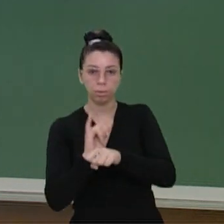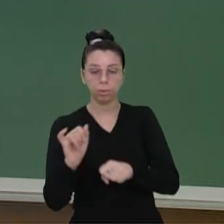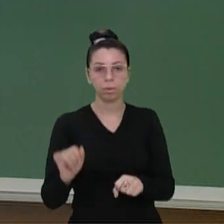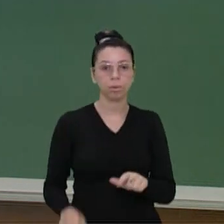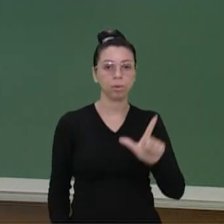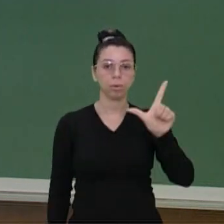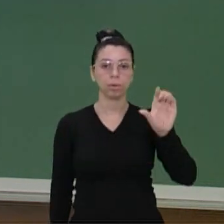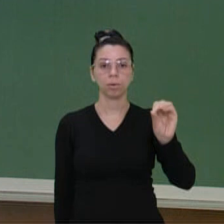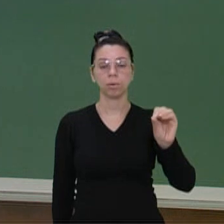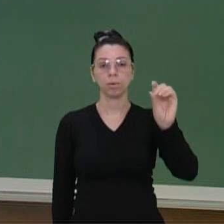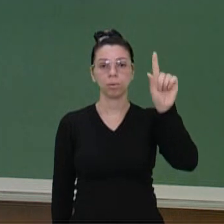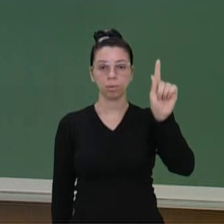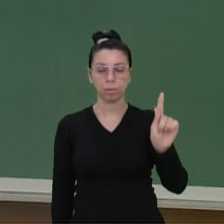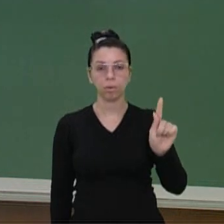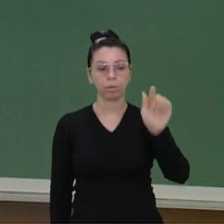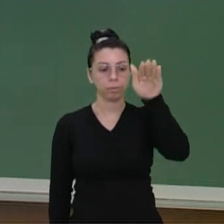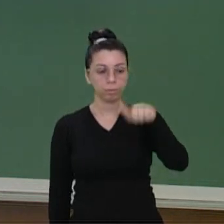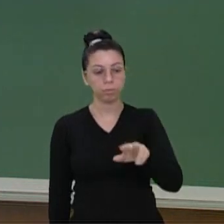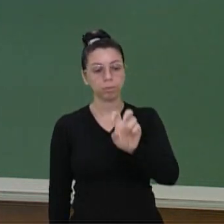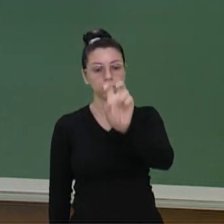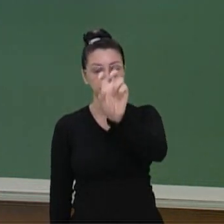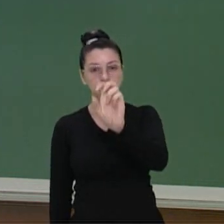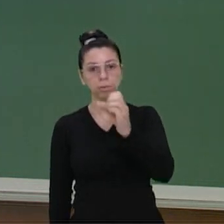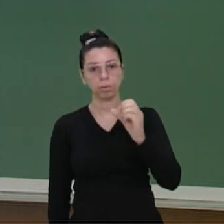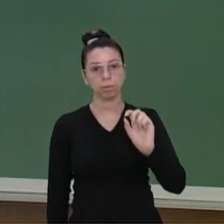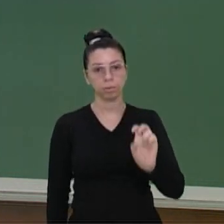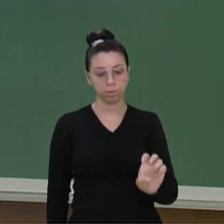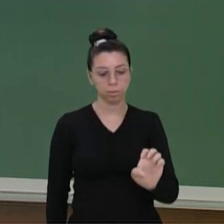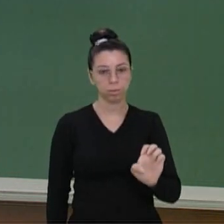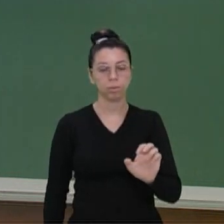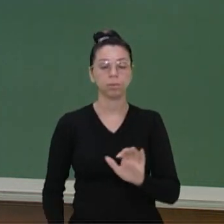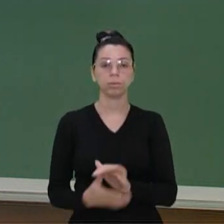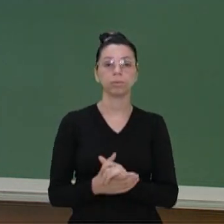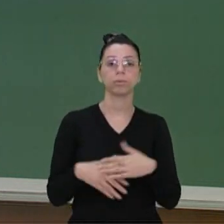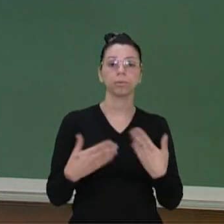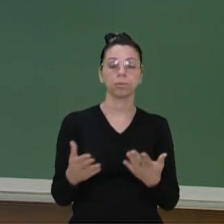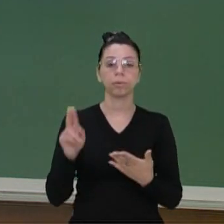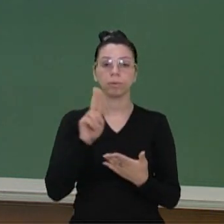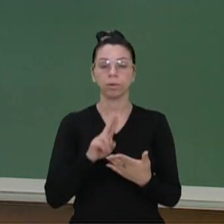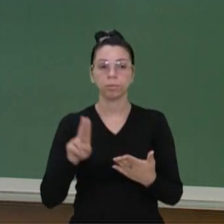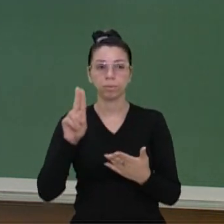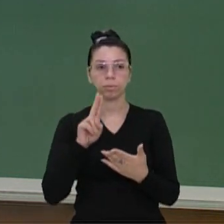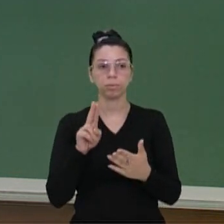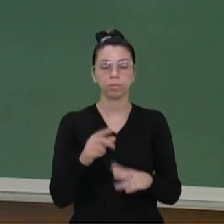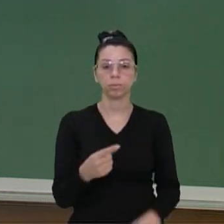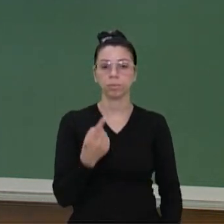sobrar esse log de 5 na base E em algum momento. A gente vai usar o